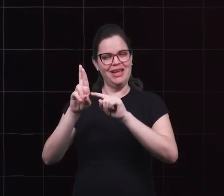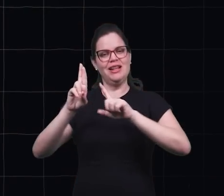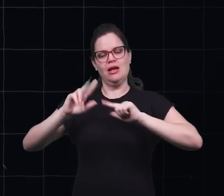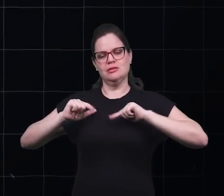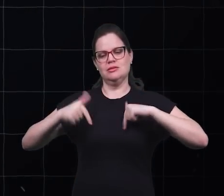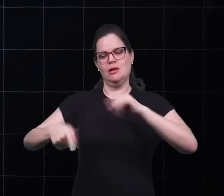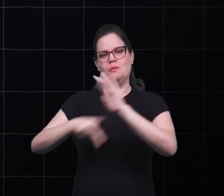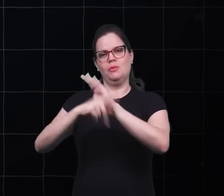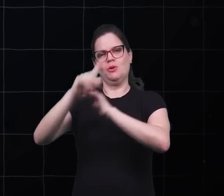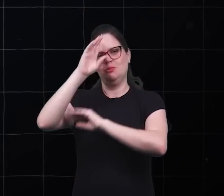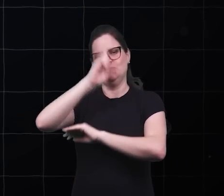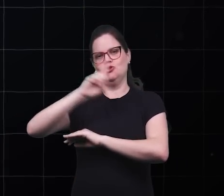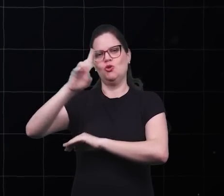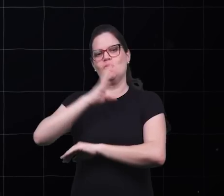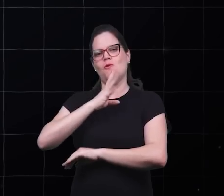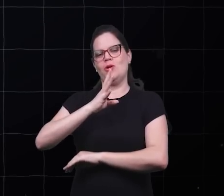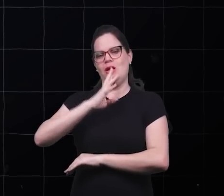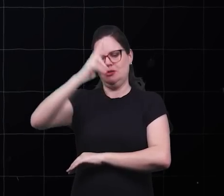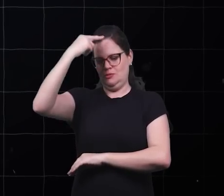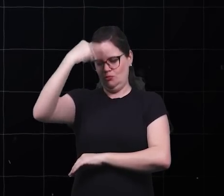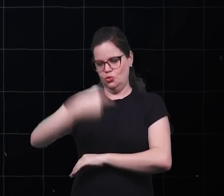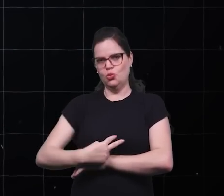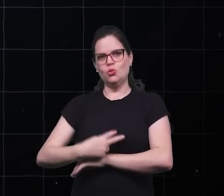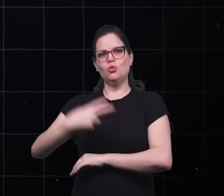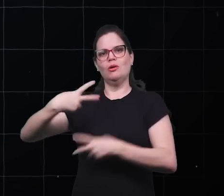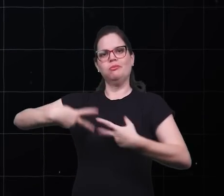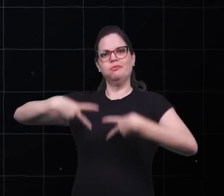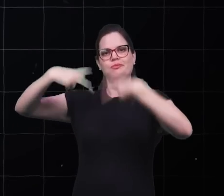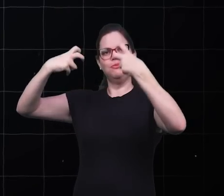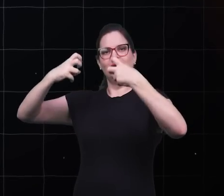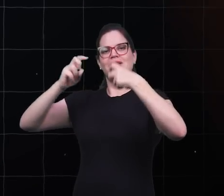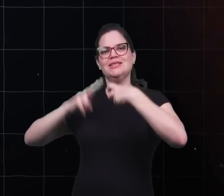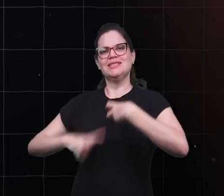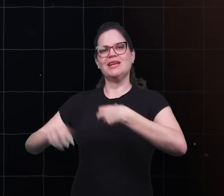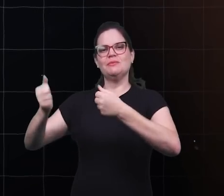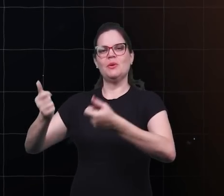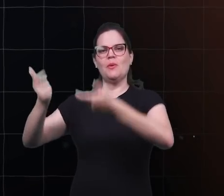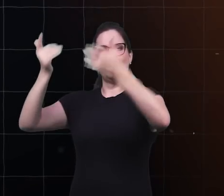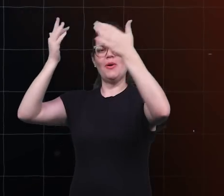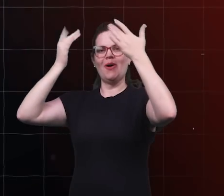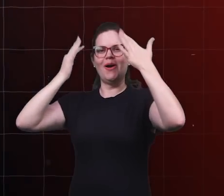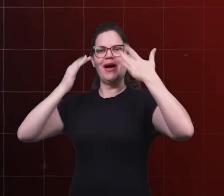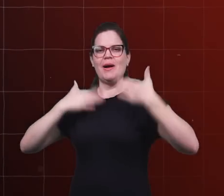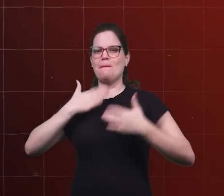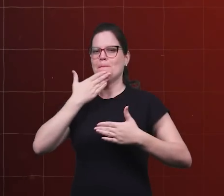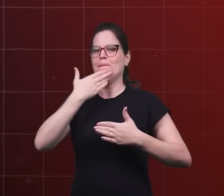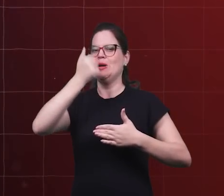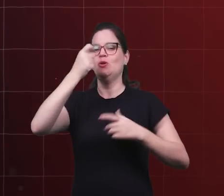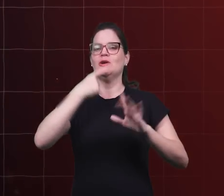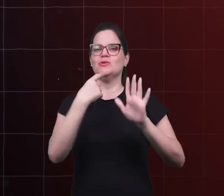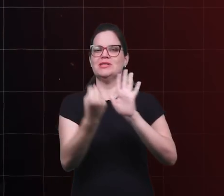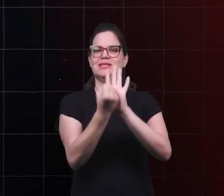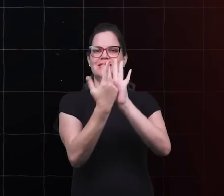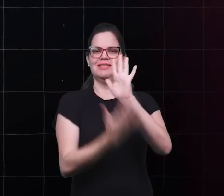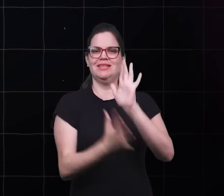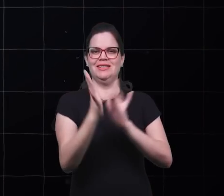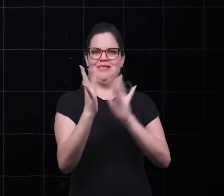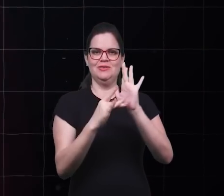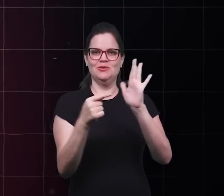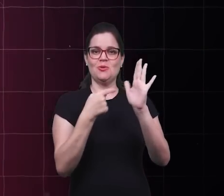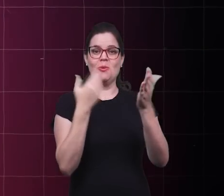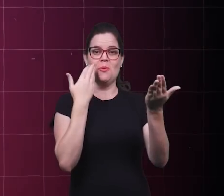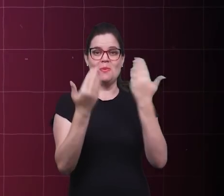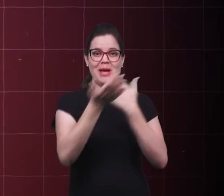Deus que conhece o nosso corpo e nos dá sempre o benefício maior, o sangue de Jesus, que é o Espírito